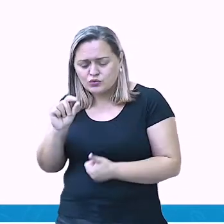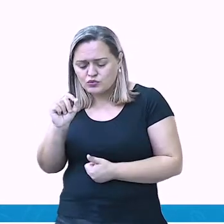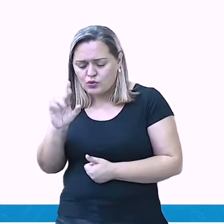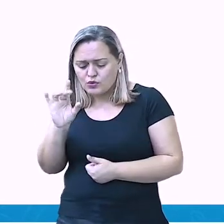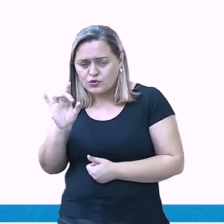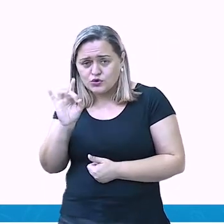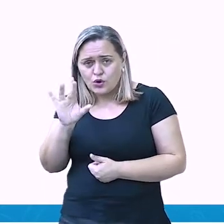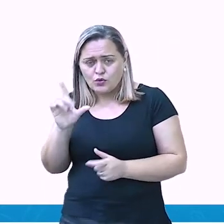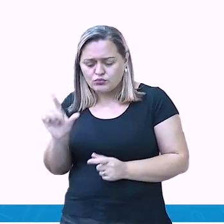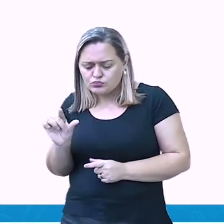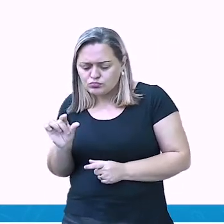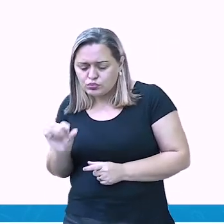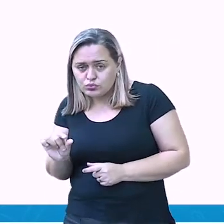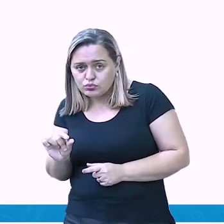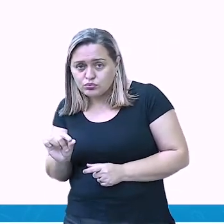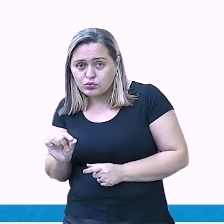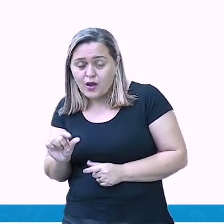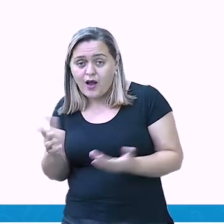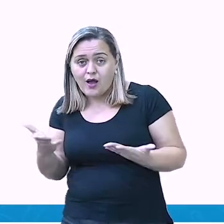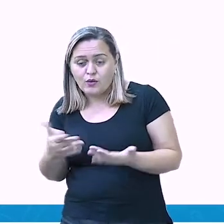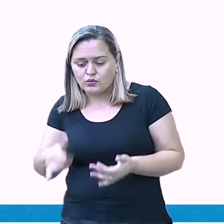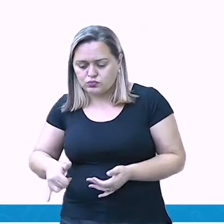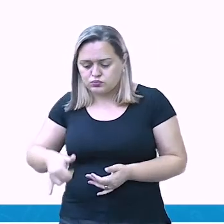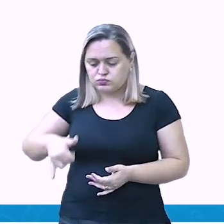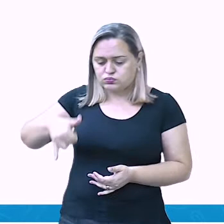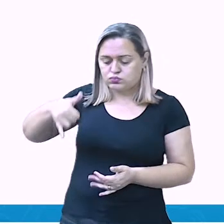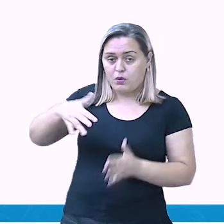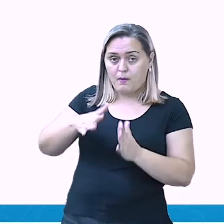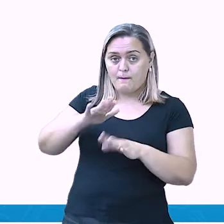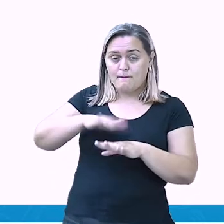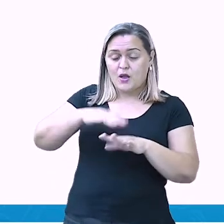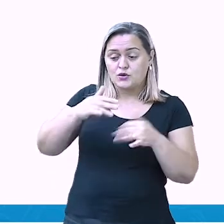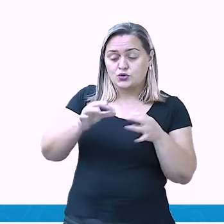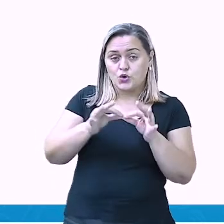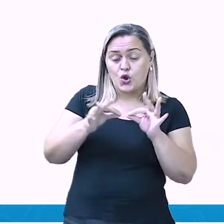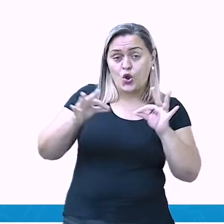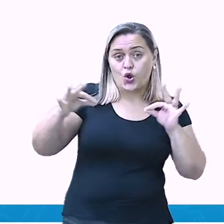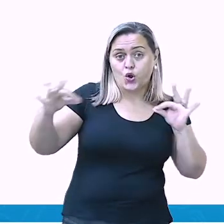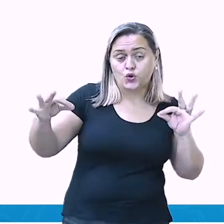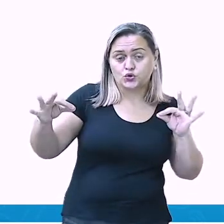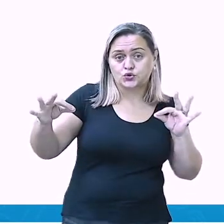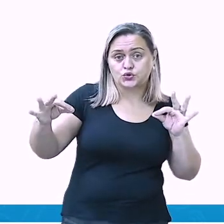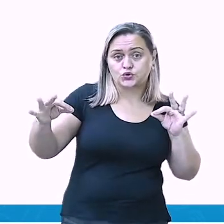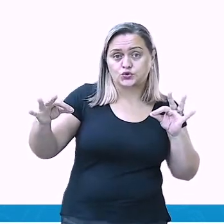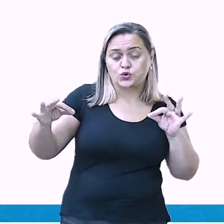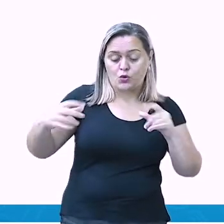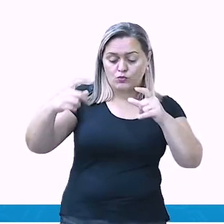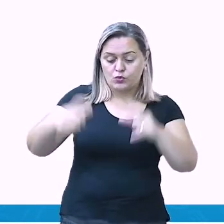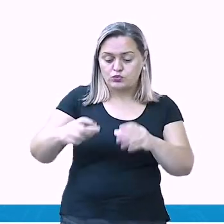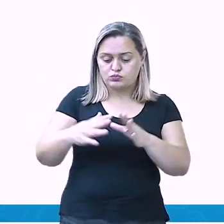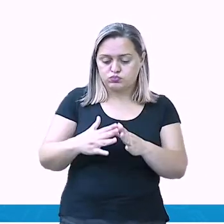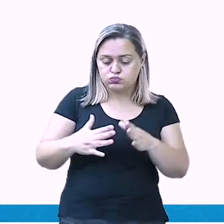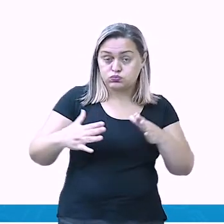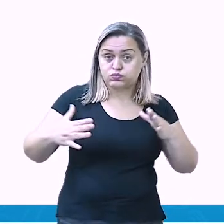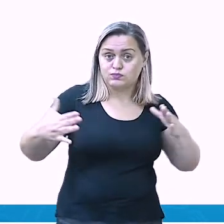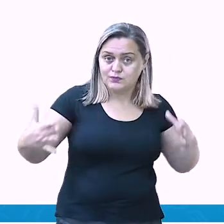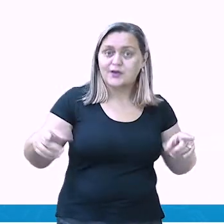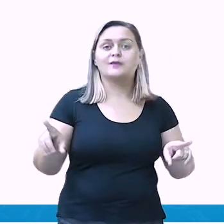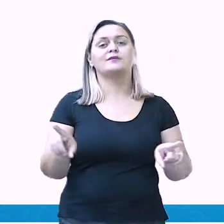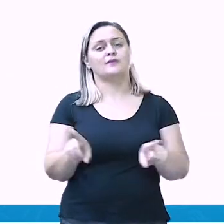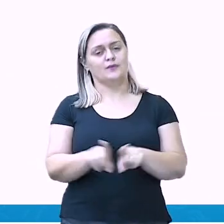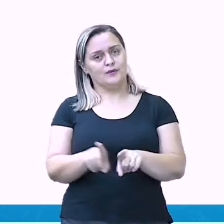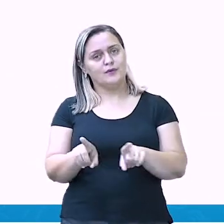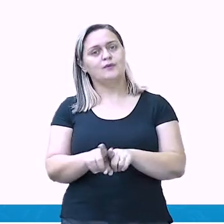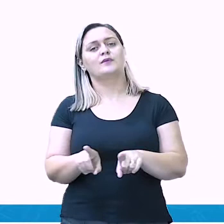pertinho. Se você afastar a sua câmera, você vai captar tudo que está atrás daquele objeto que você